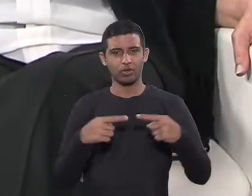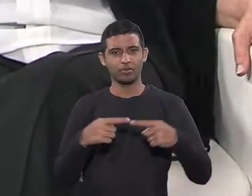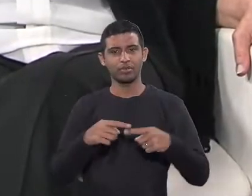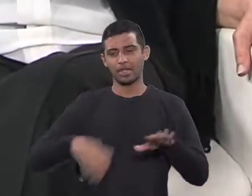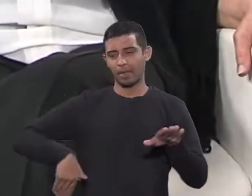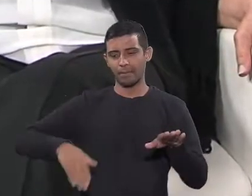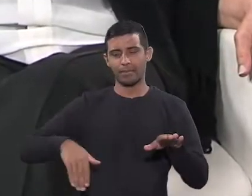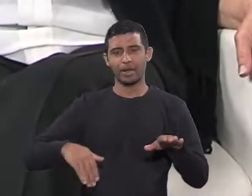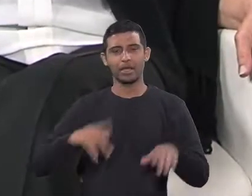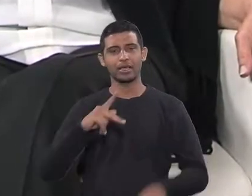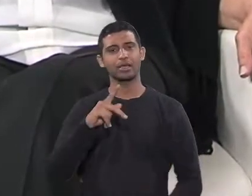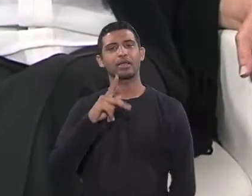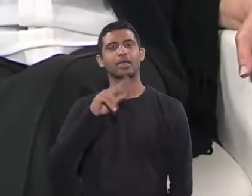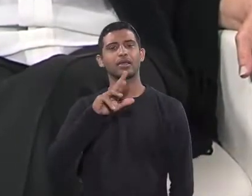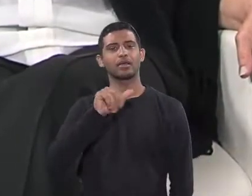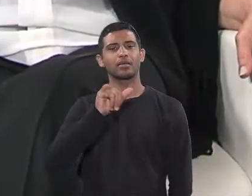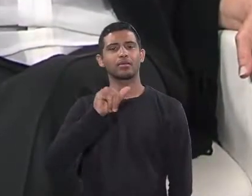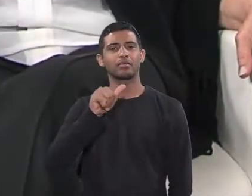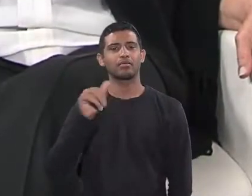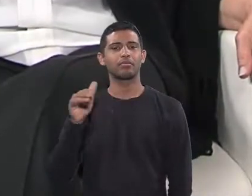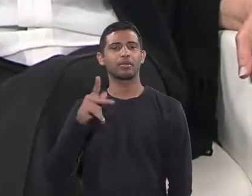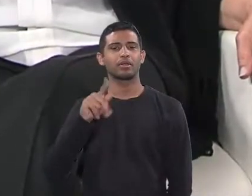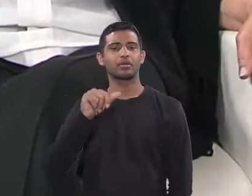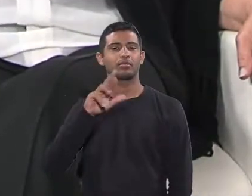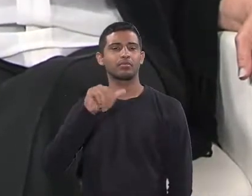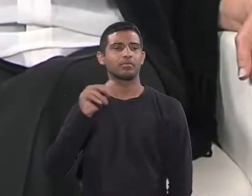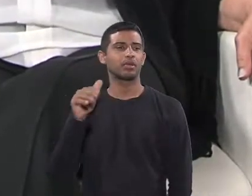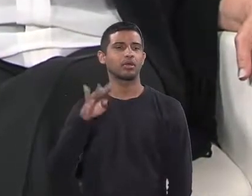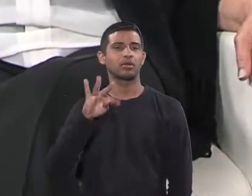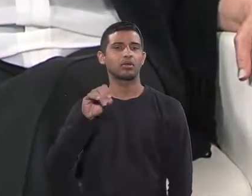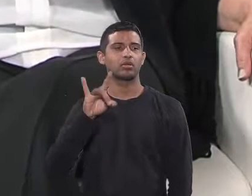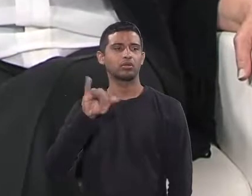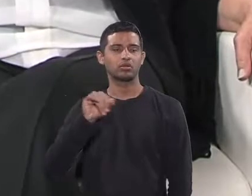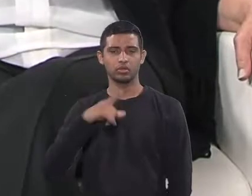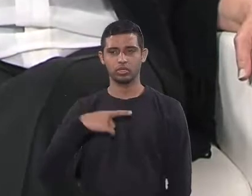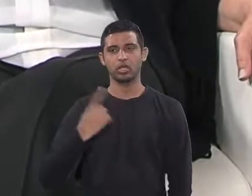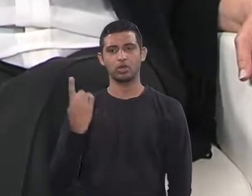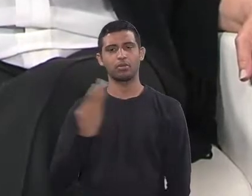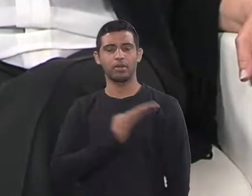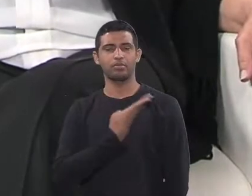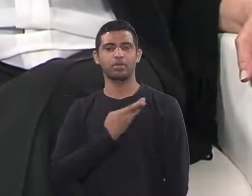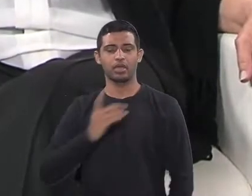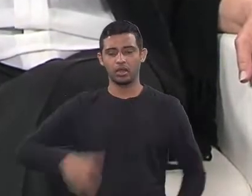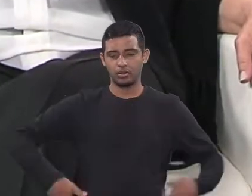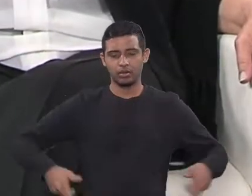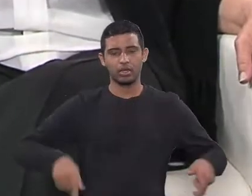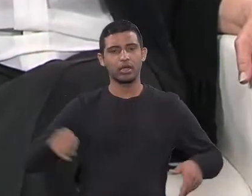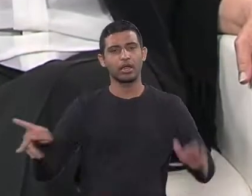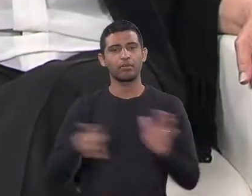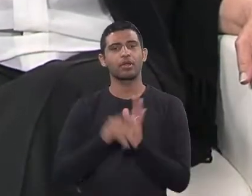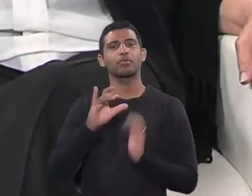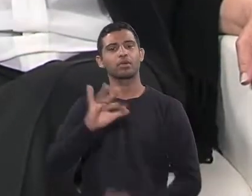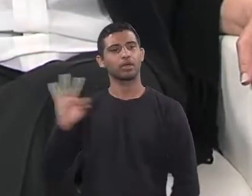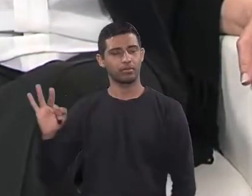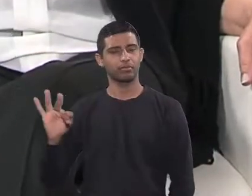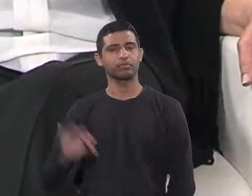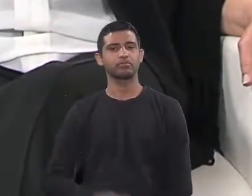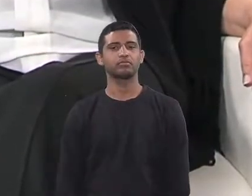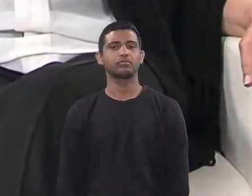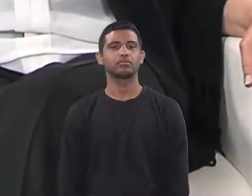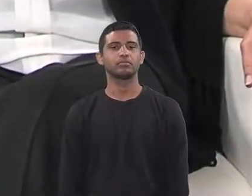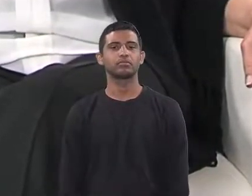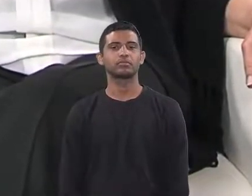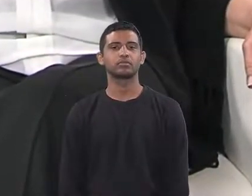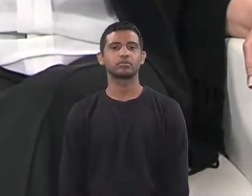para Todos. Sim. Eu tenho uma amiga que ela é cadeirante, ela mora em Cabo Frio, infelizmente, se não te apresentava, posso incluir,